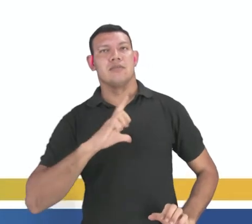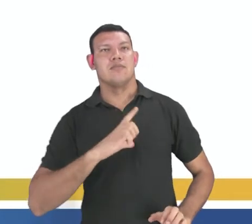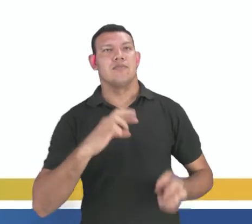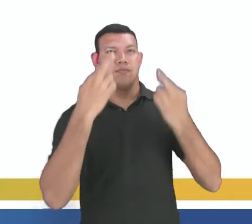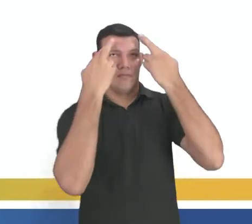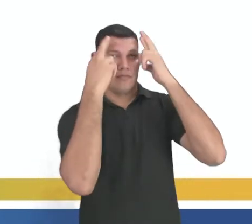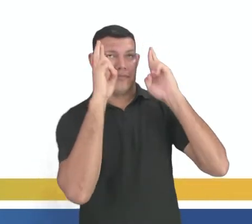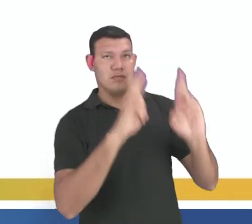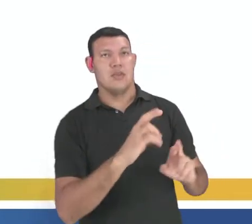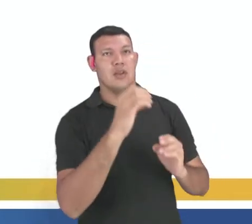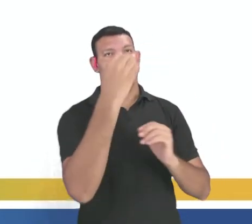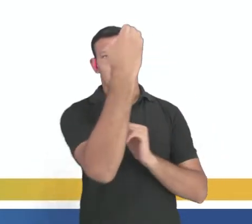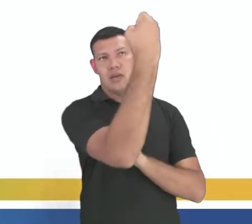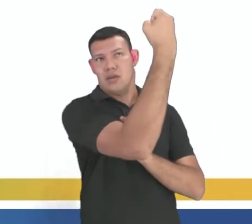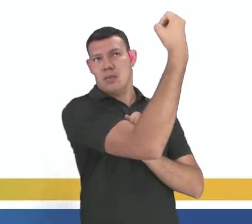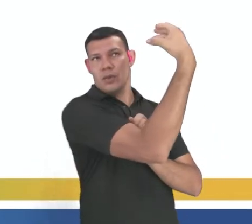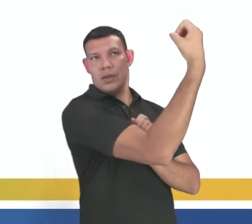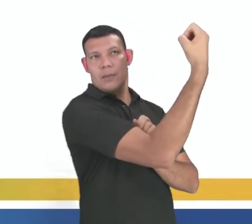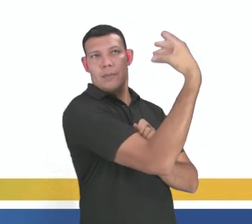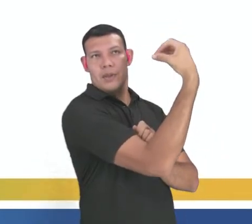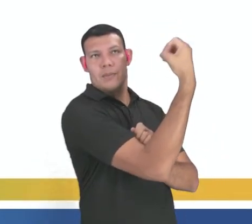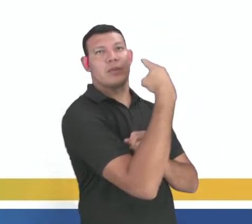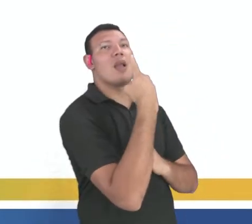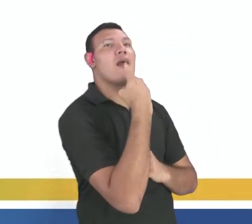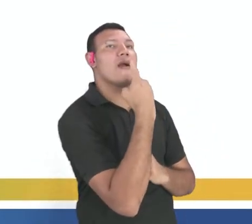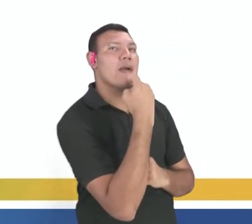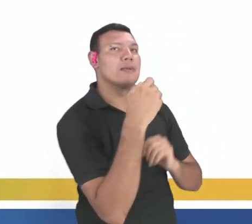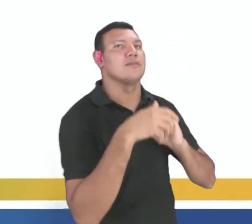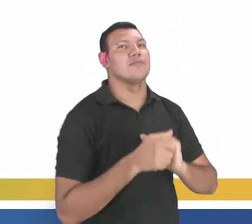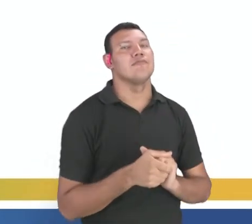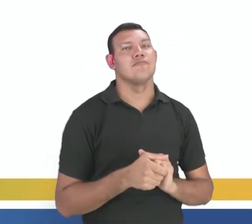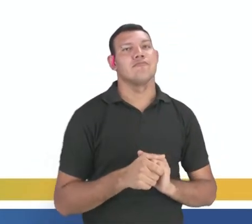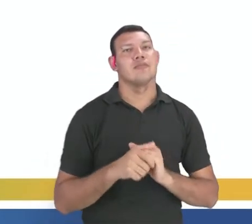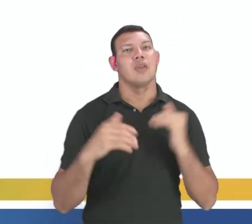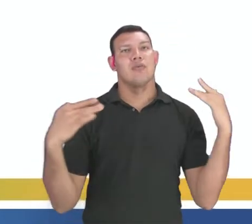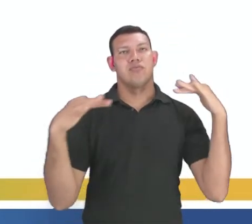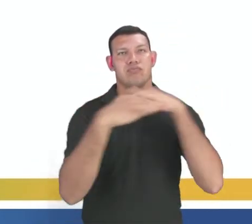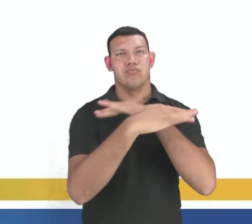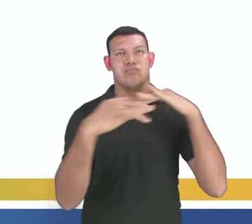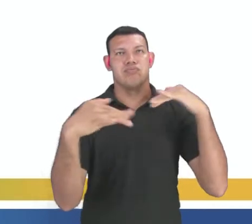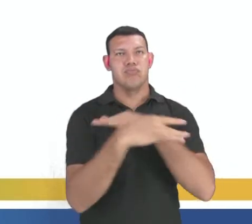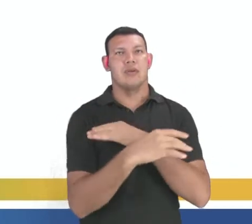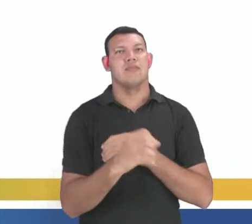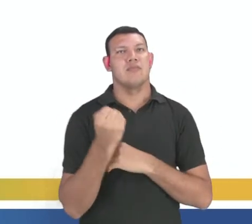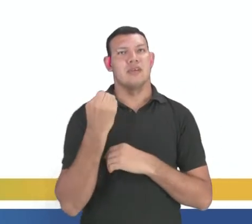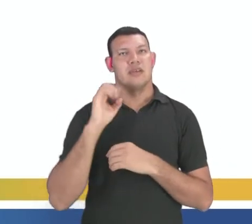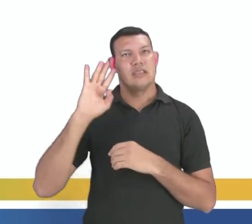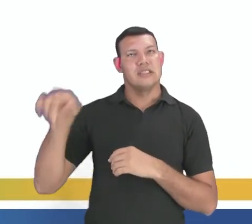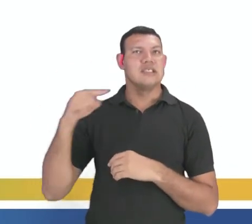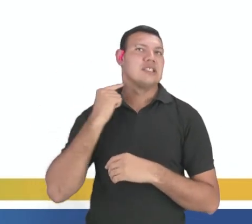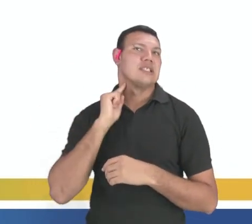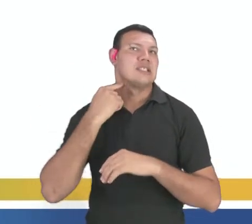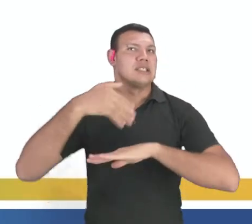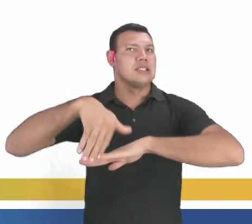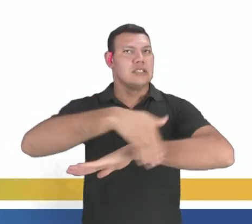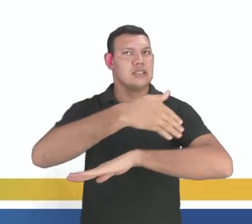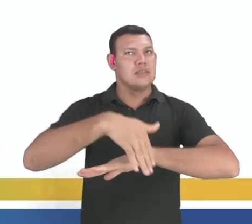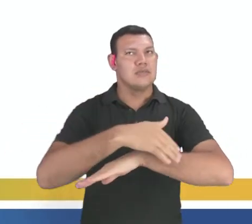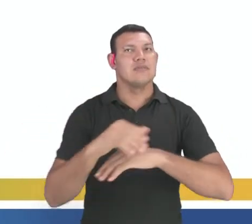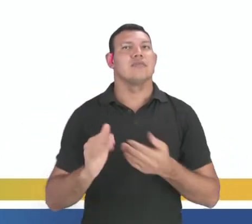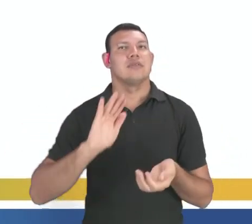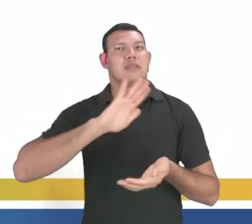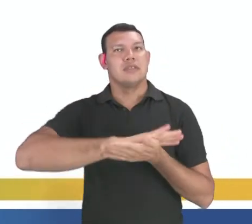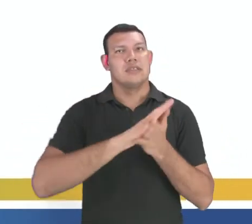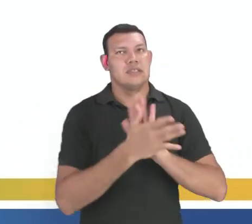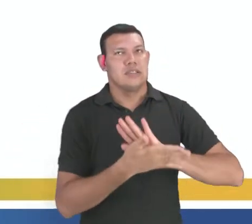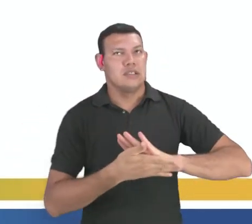rua, não destruir telefones públicos. Por trás desses comportamentos está o respeito à coisa pública. Foi uma conquista